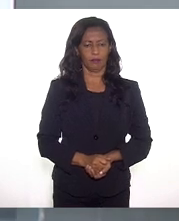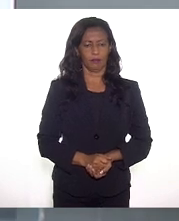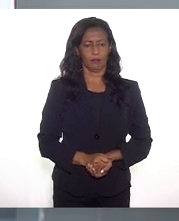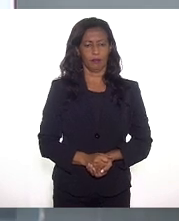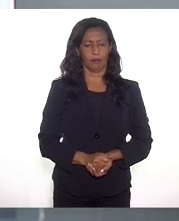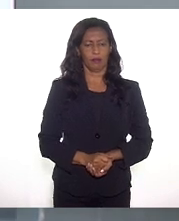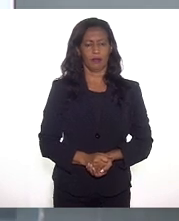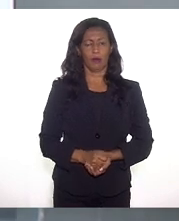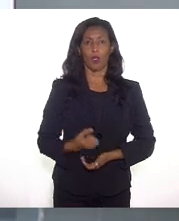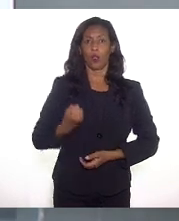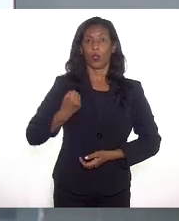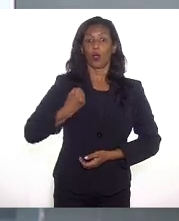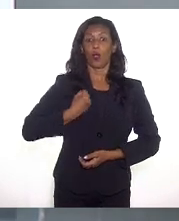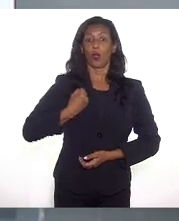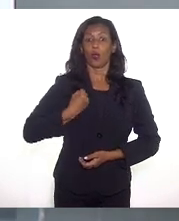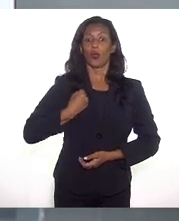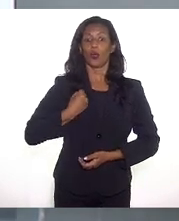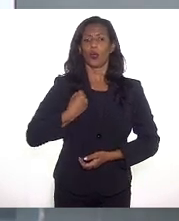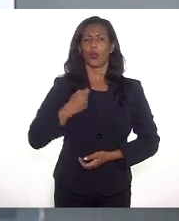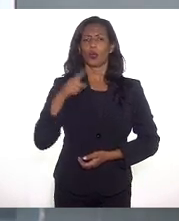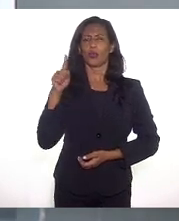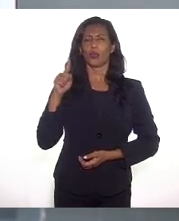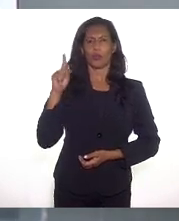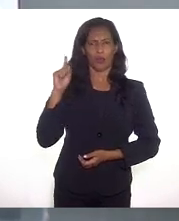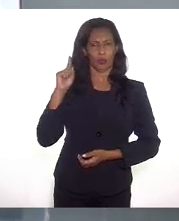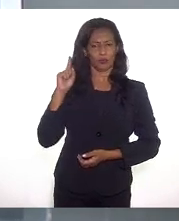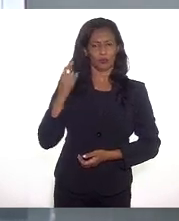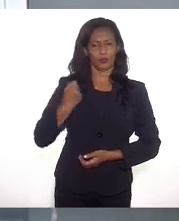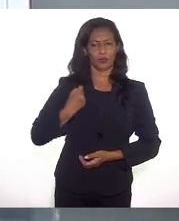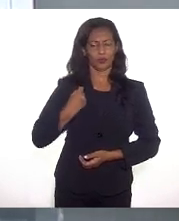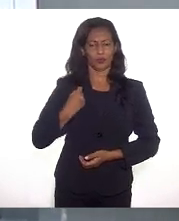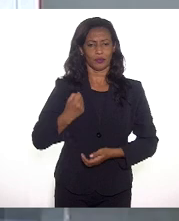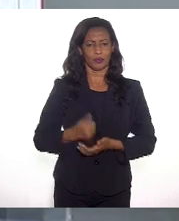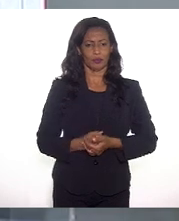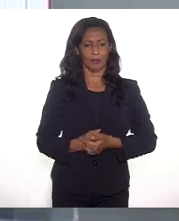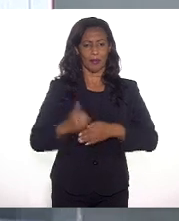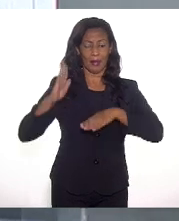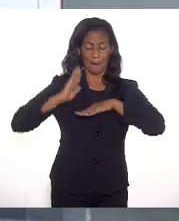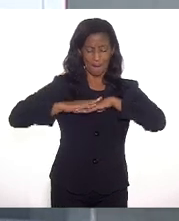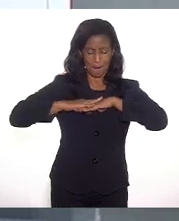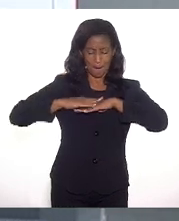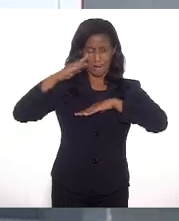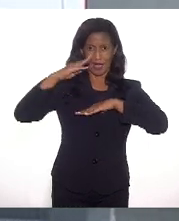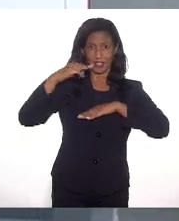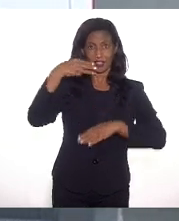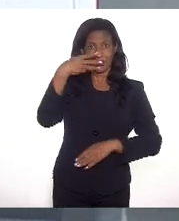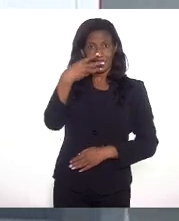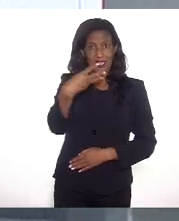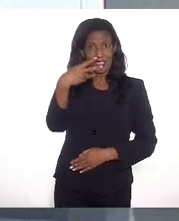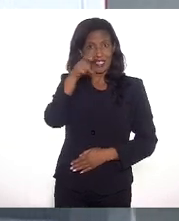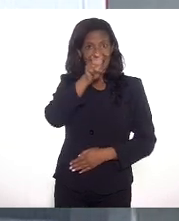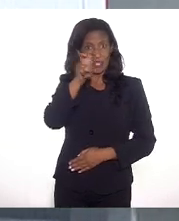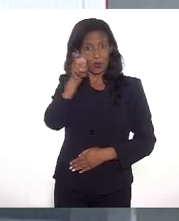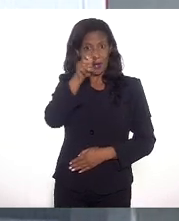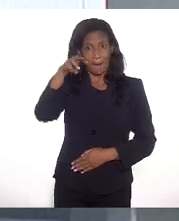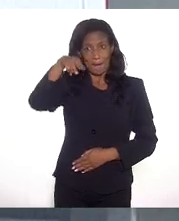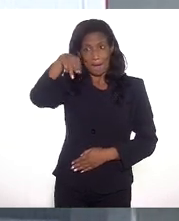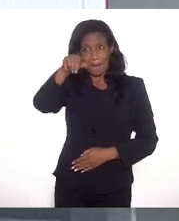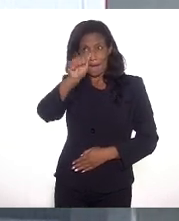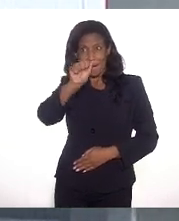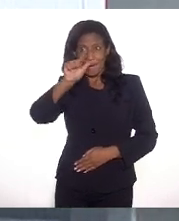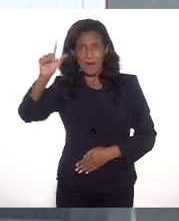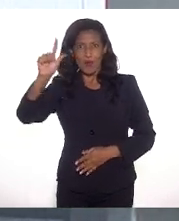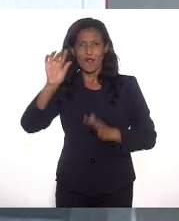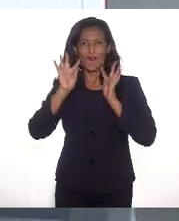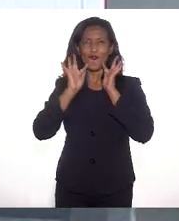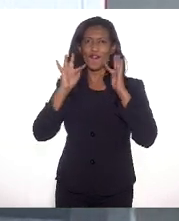Esse número é um número muito significativo. Serão mais de 355 mil